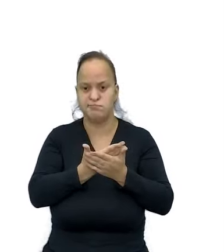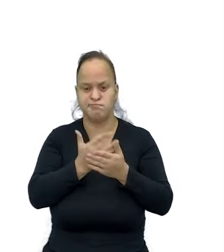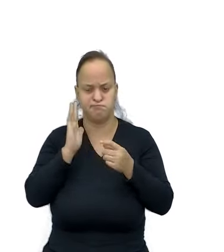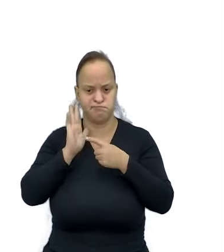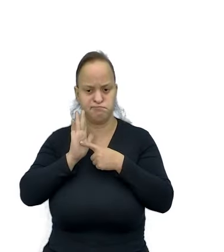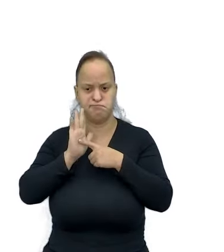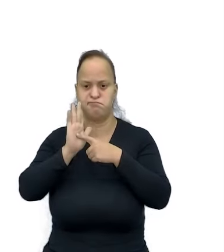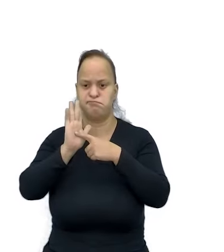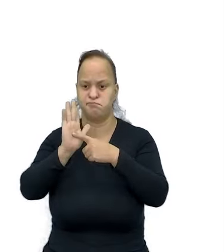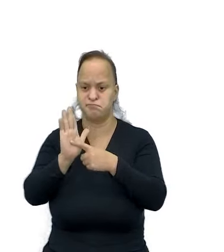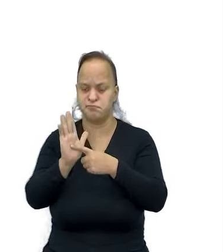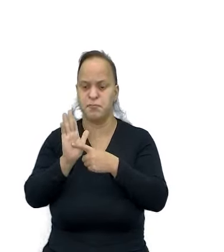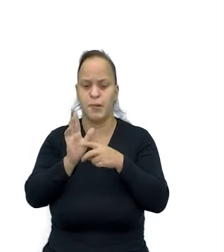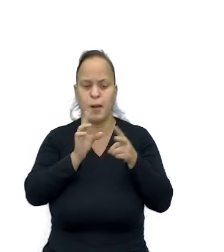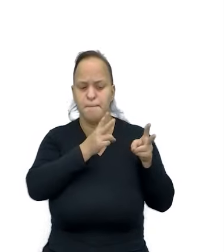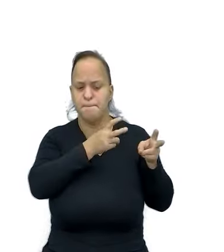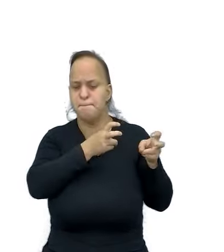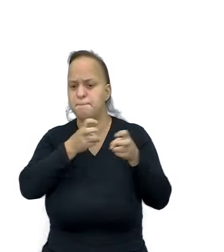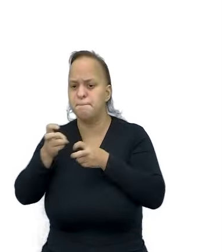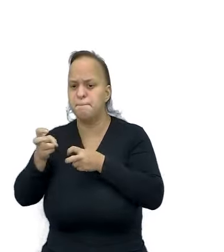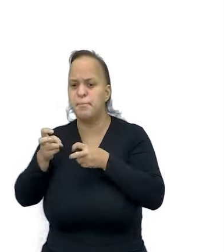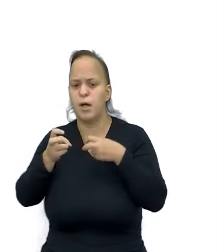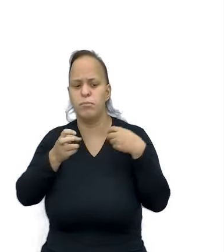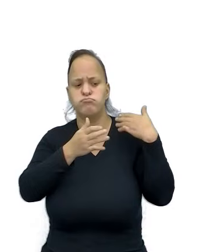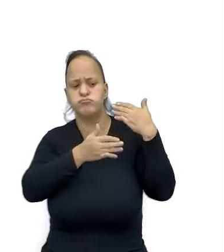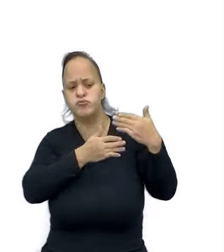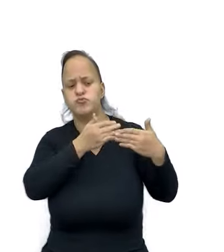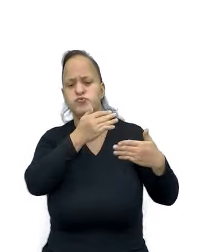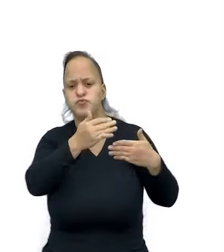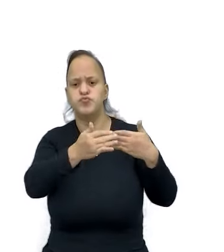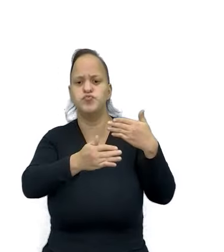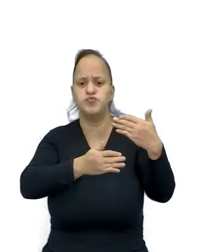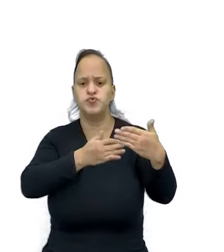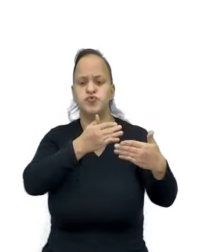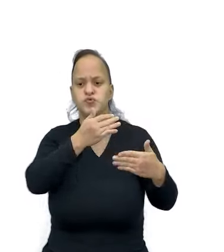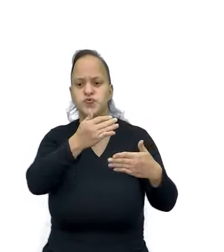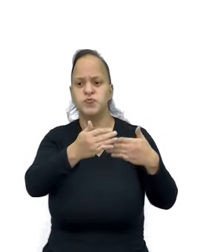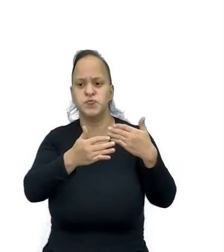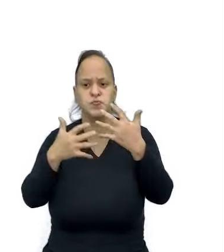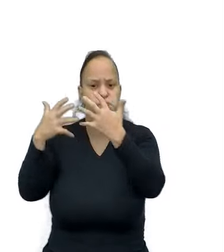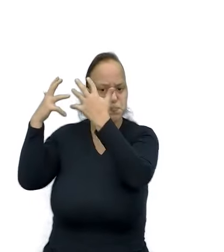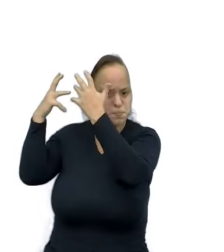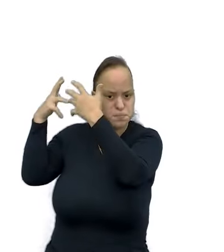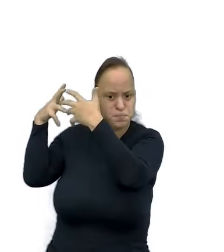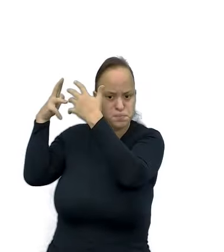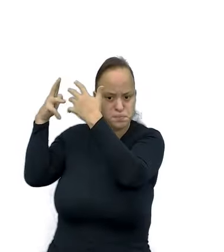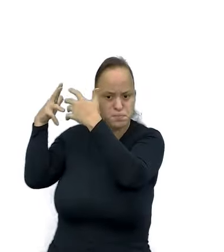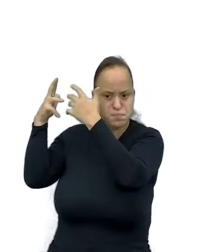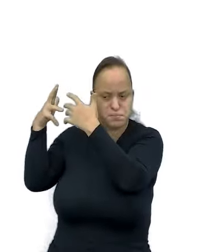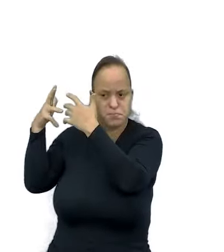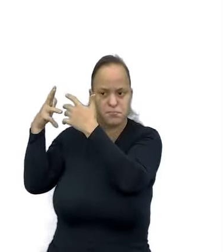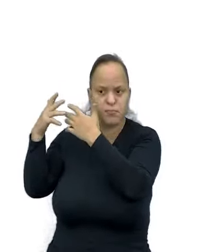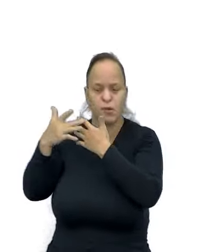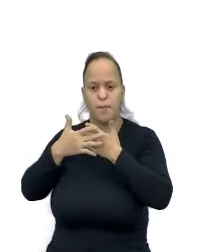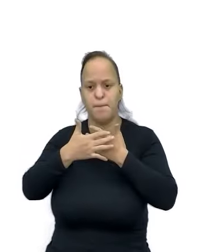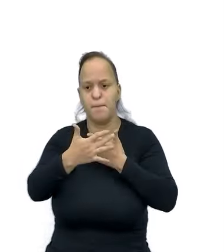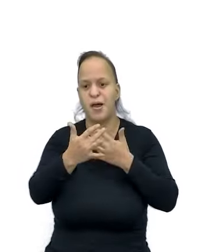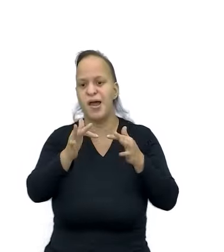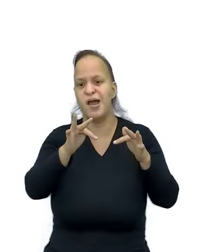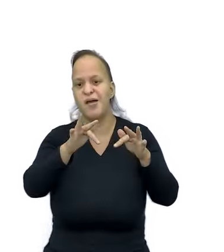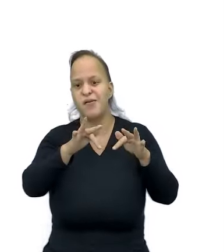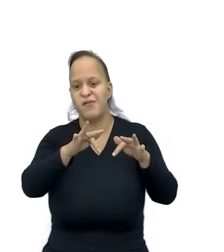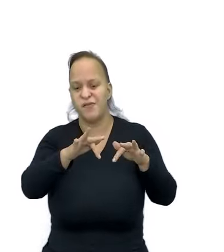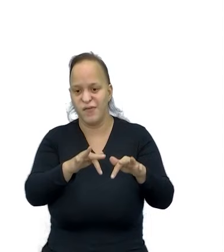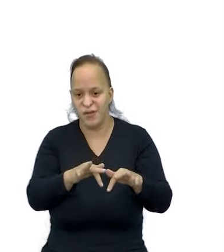vai ver o estudante, o percurso, né, cognitivo que ele realiza para chegar lá ao final, nessa produção da resenha,